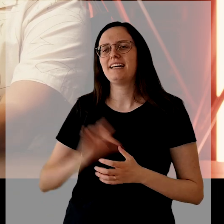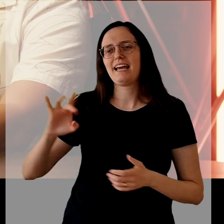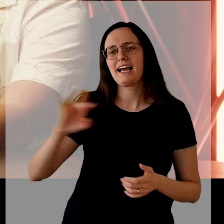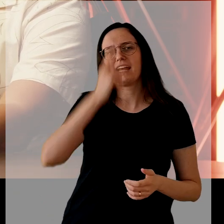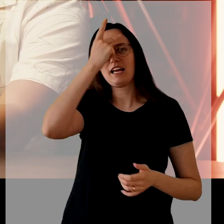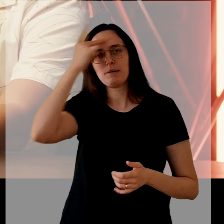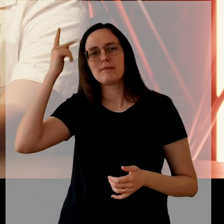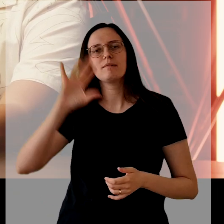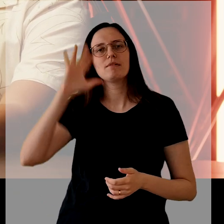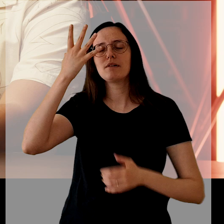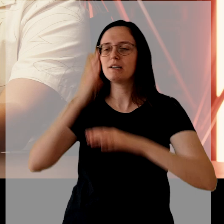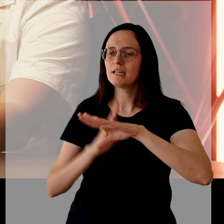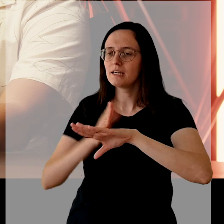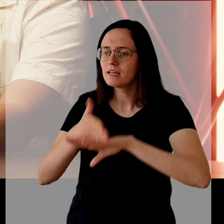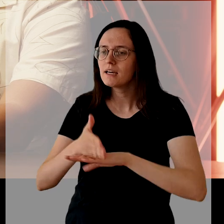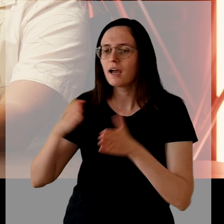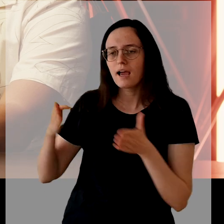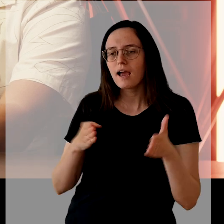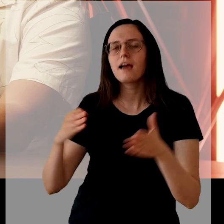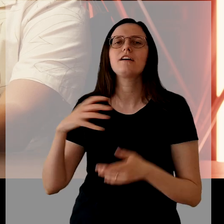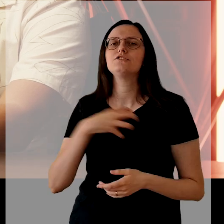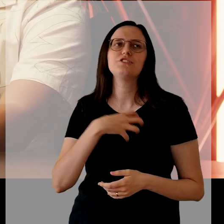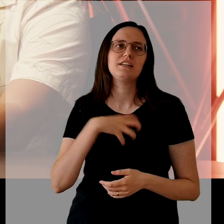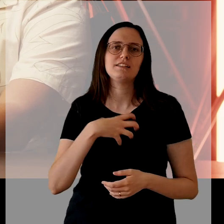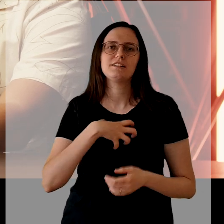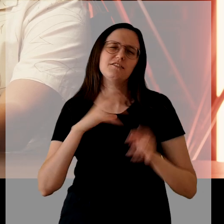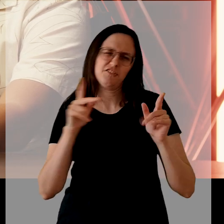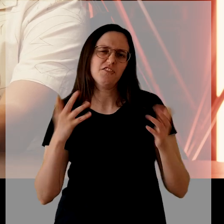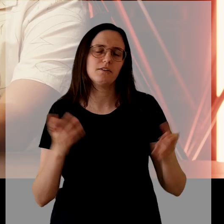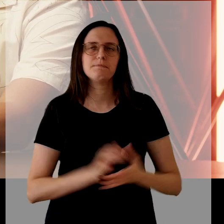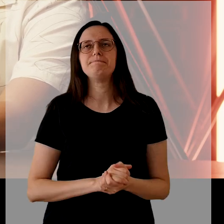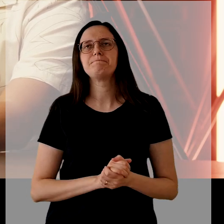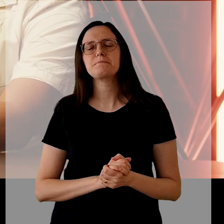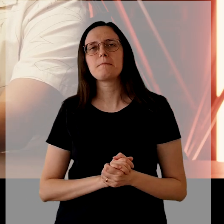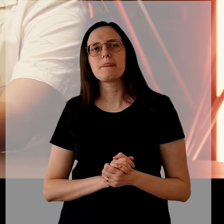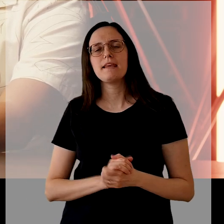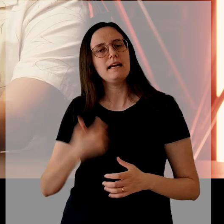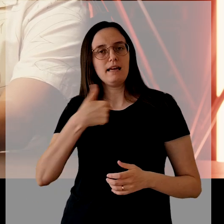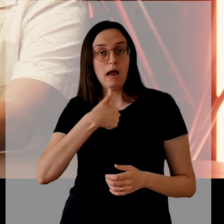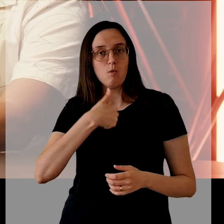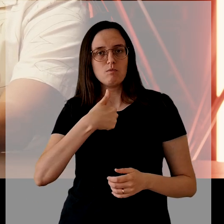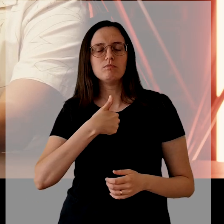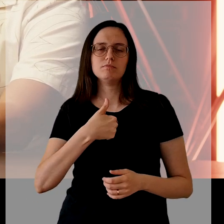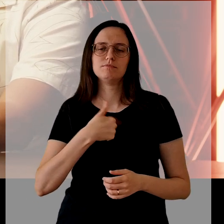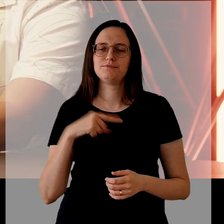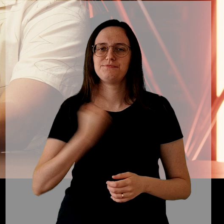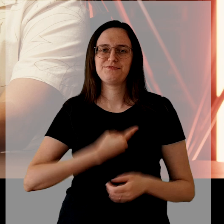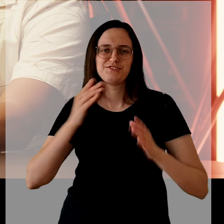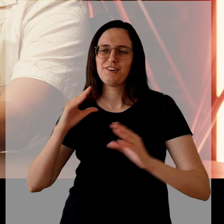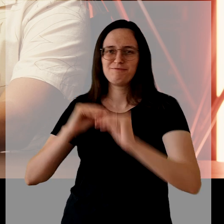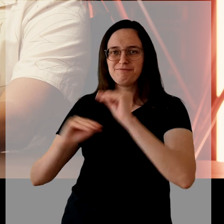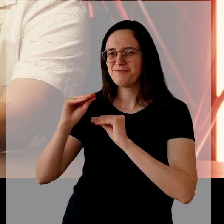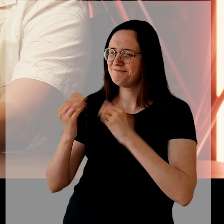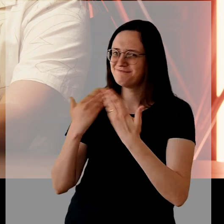Cada pessoa acaba encontrando o seu caminho de uma maneira um pouco diferente, né? Eu, como a gente dizia